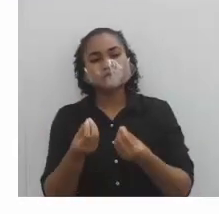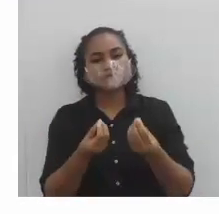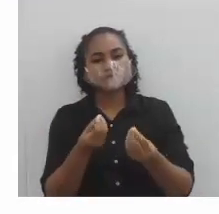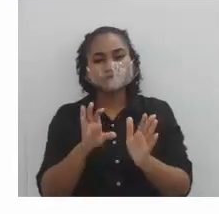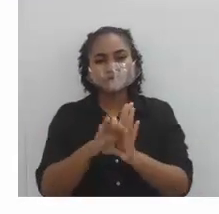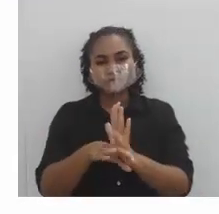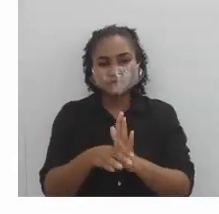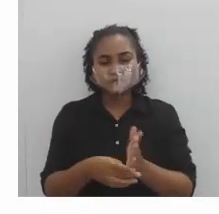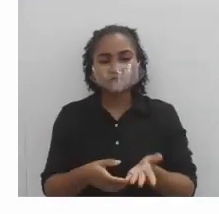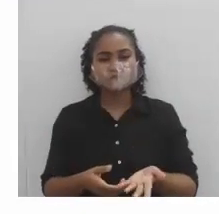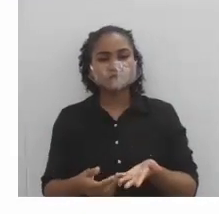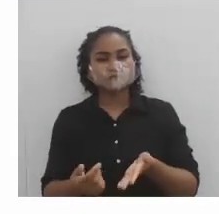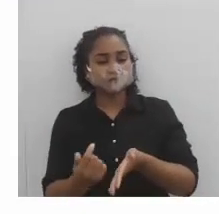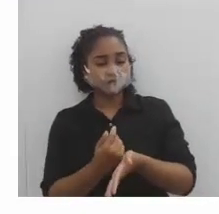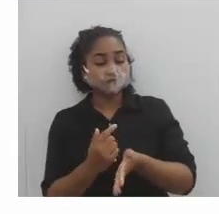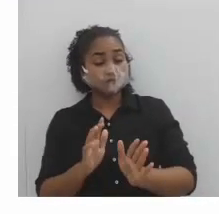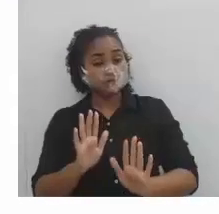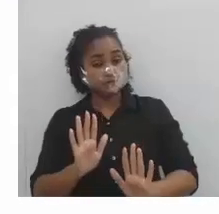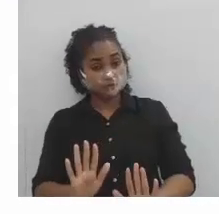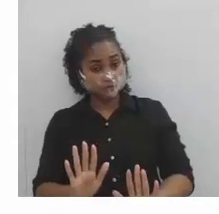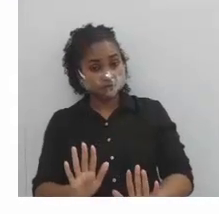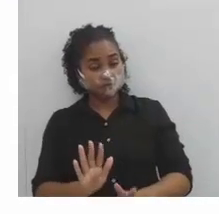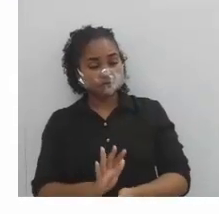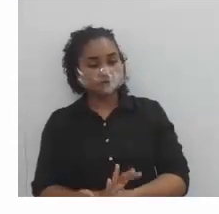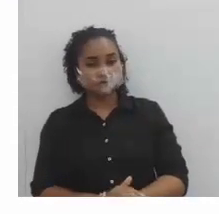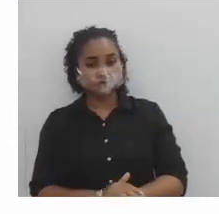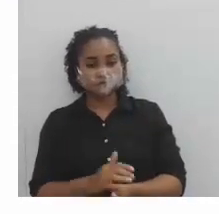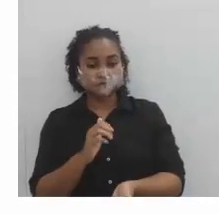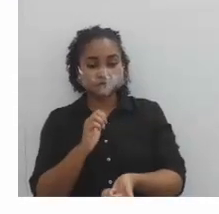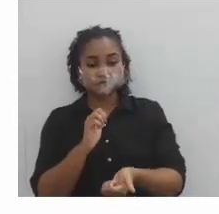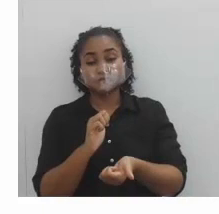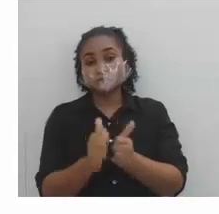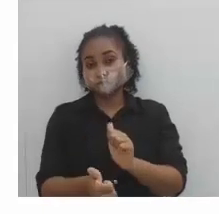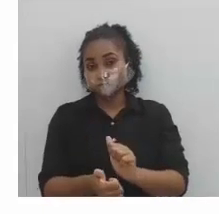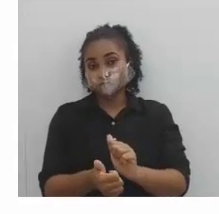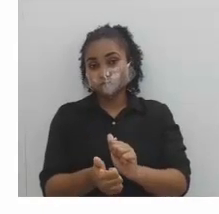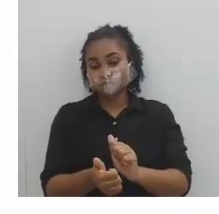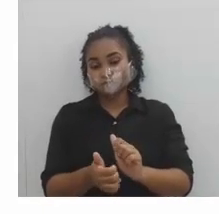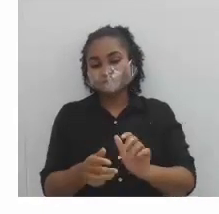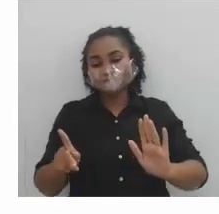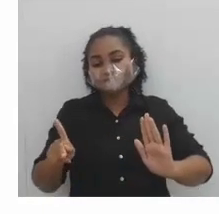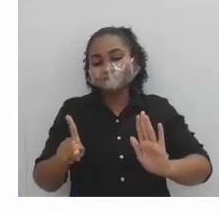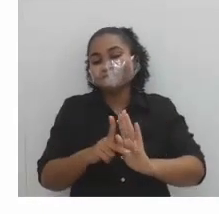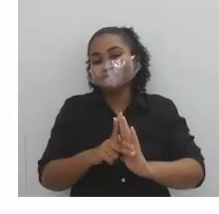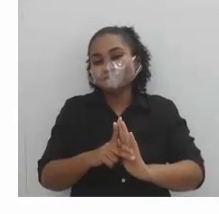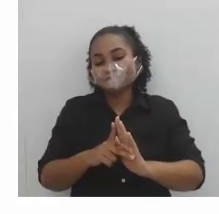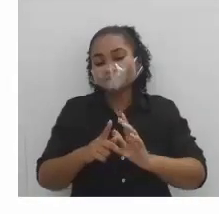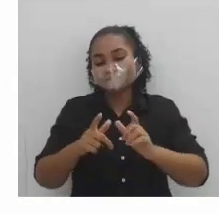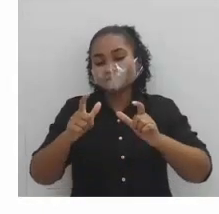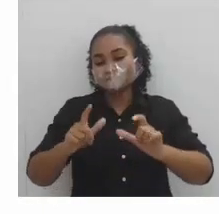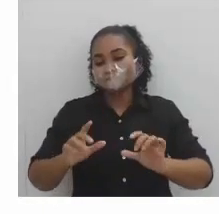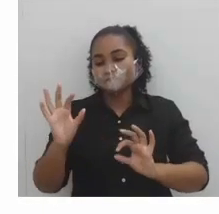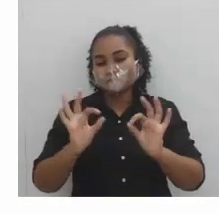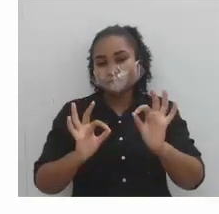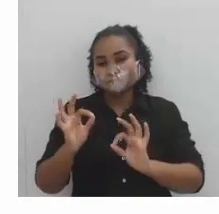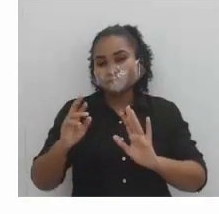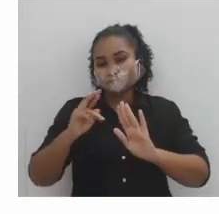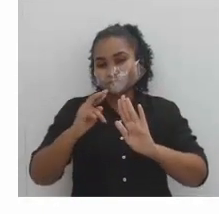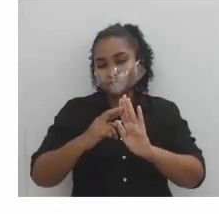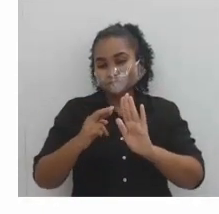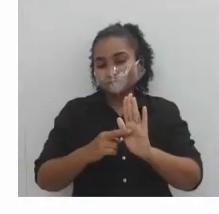Já se perguntou? Bem, o jogo ele não é institucionalizado, ele não tem aquela estrutura,